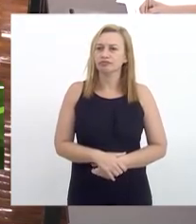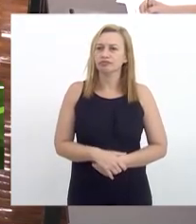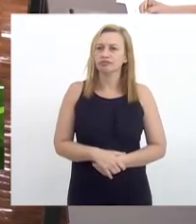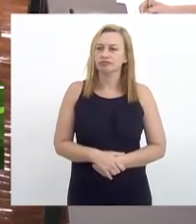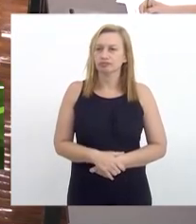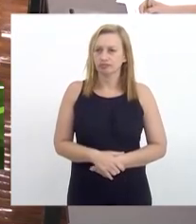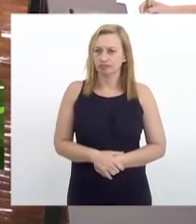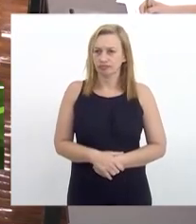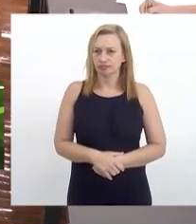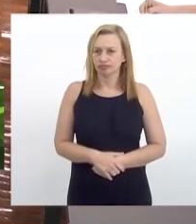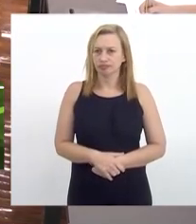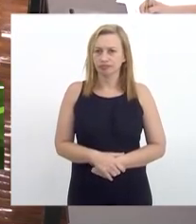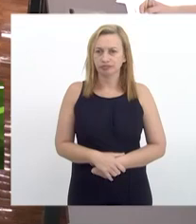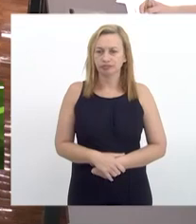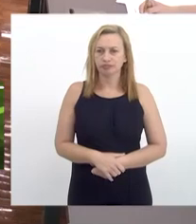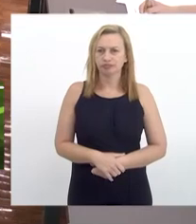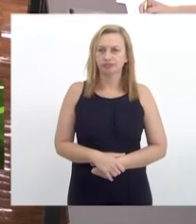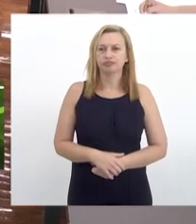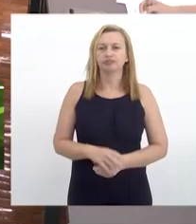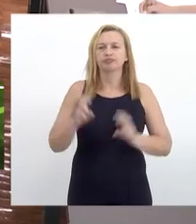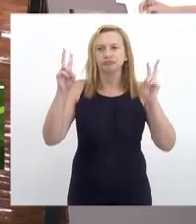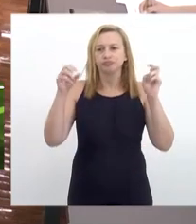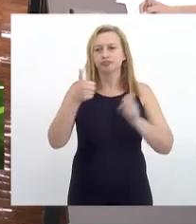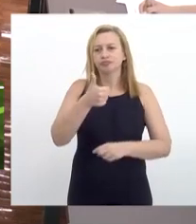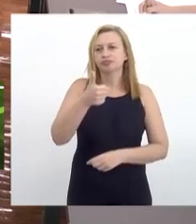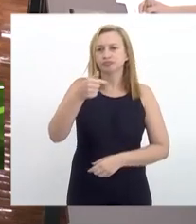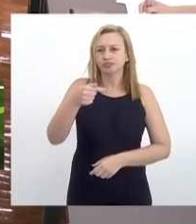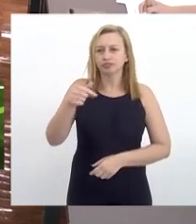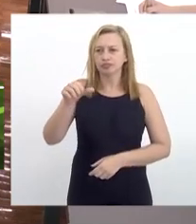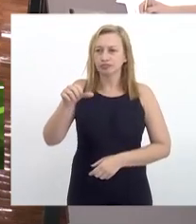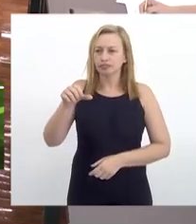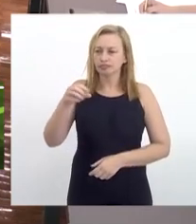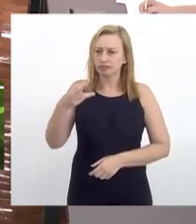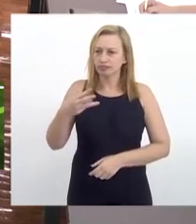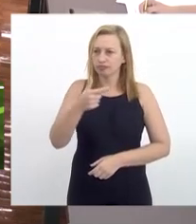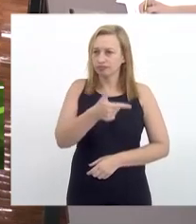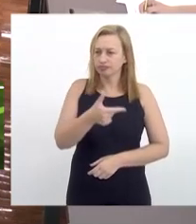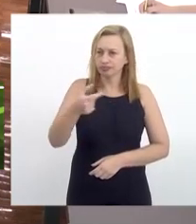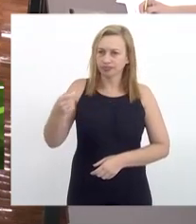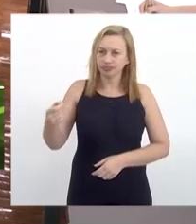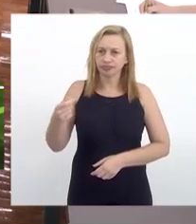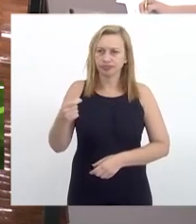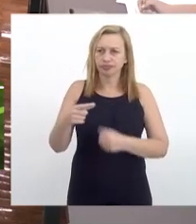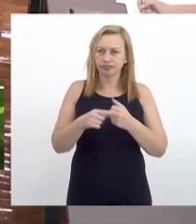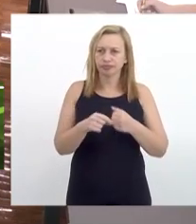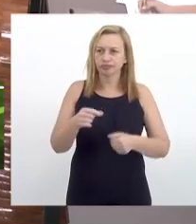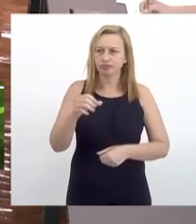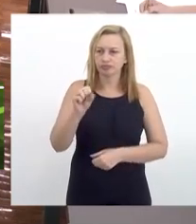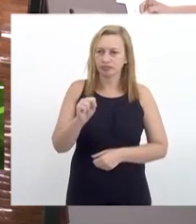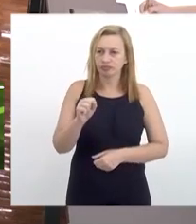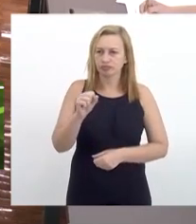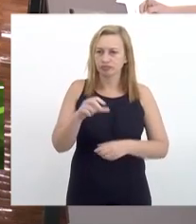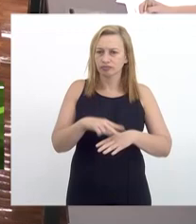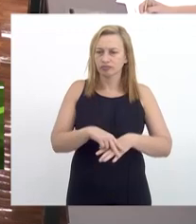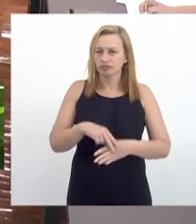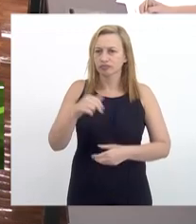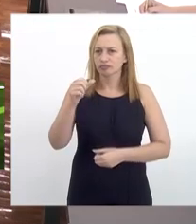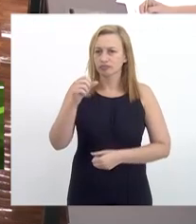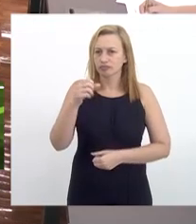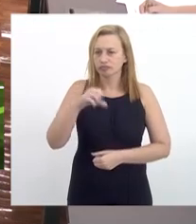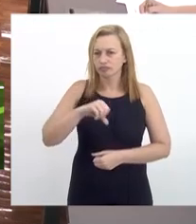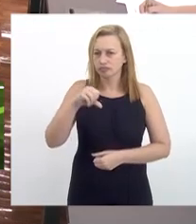que ela está na 173 2020 no seu artigo oitavo inciso nono que é a questão